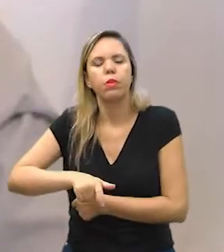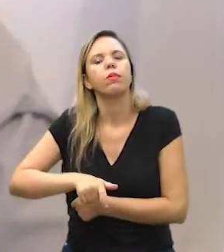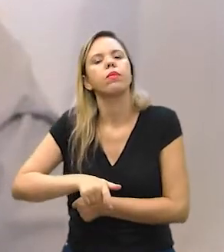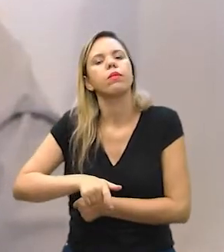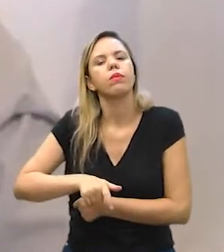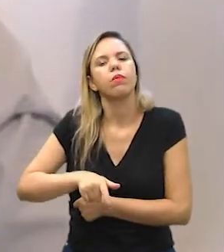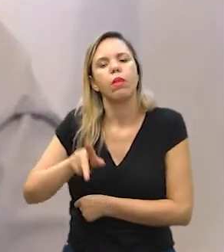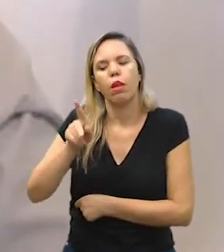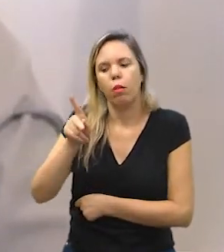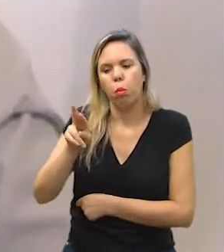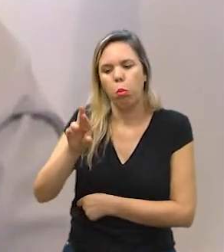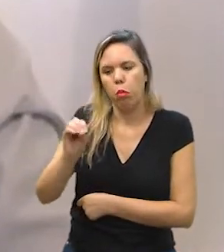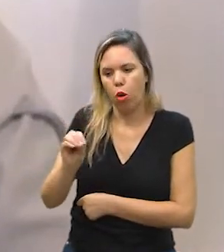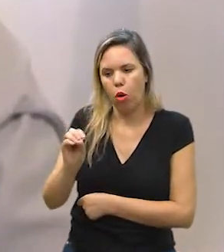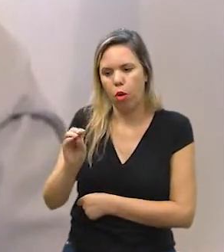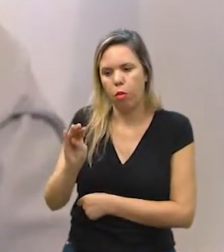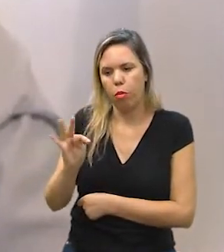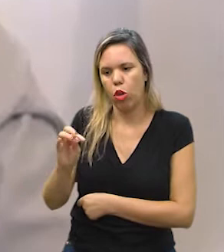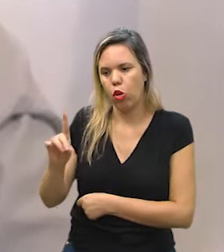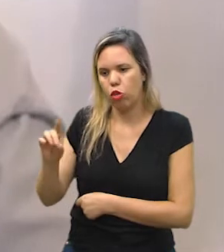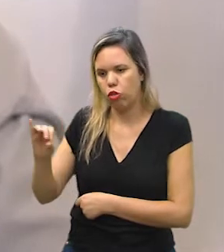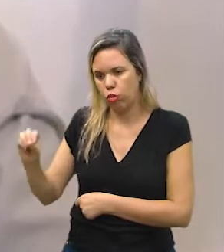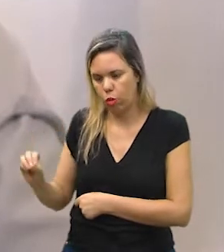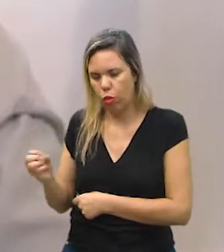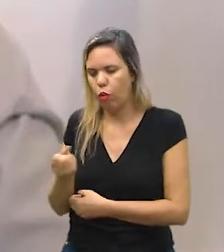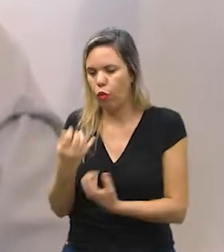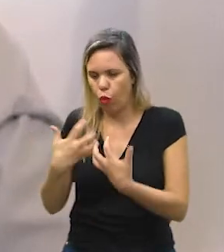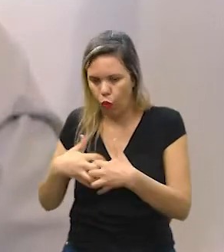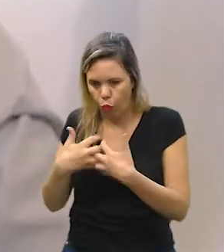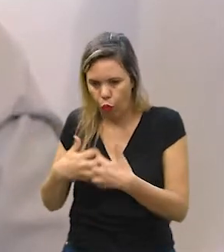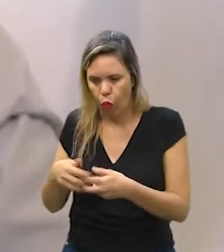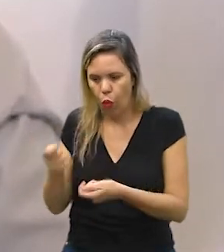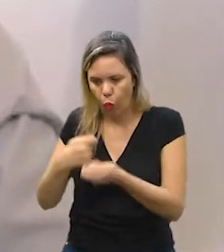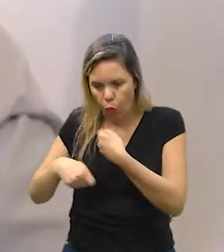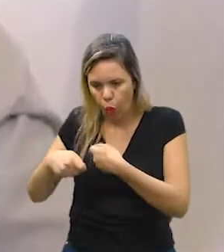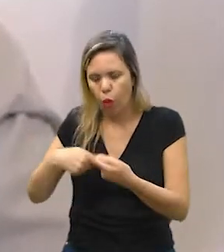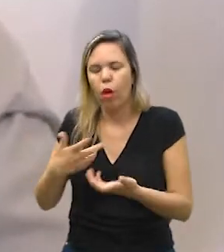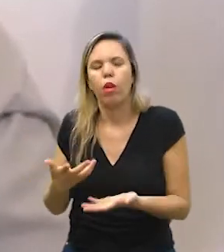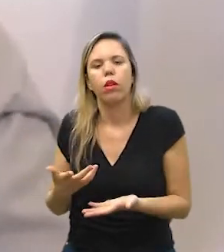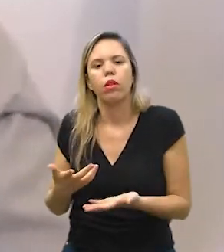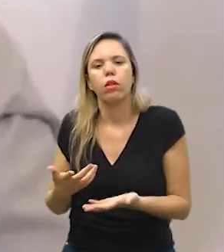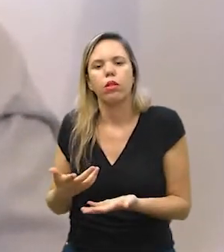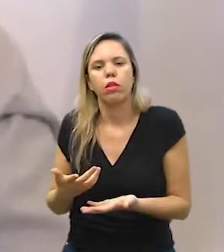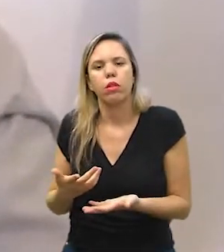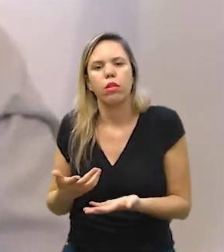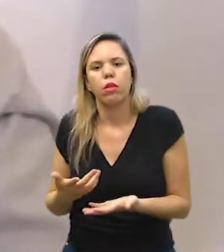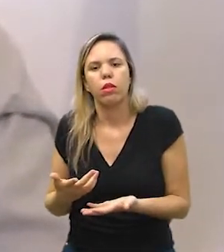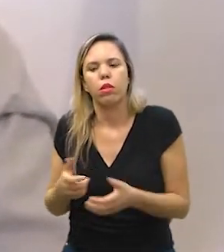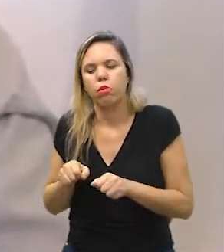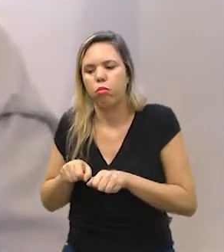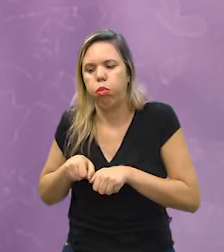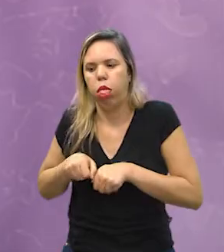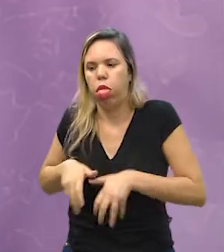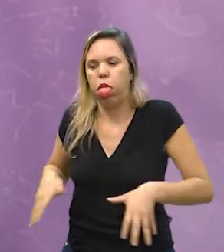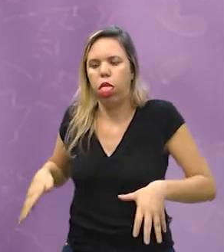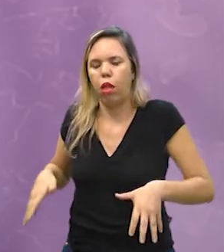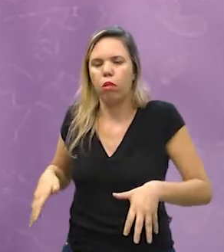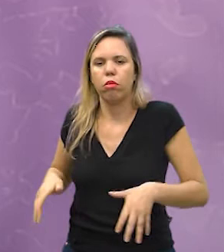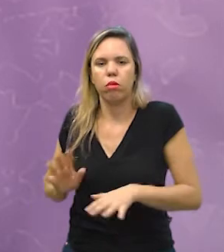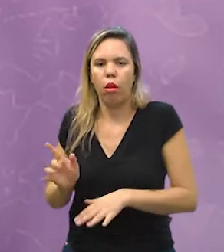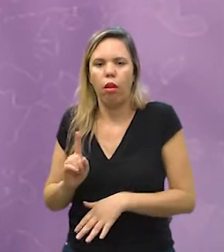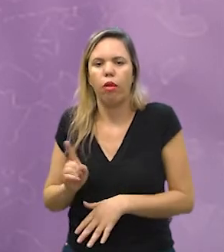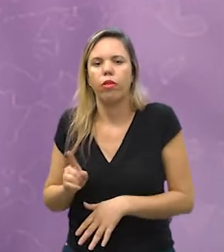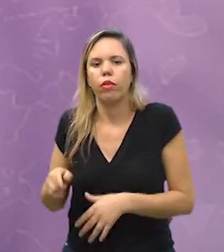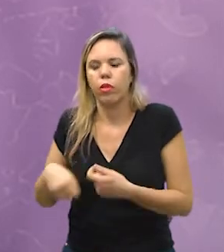O probiótico, ele funciona enquanto você administra, ele não coloniza a mucosa. Então você